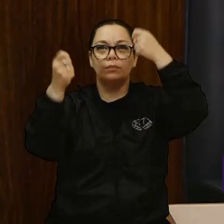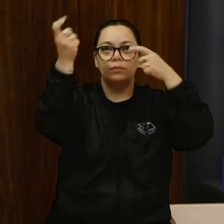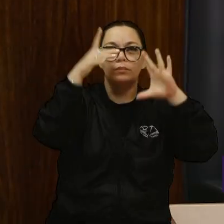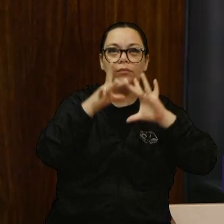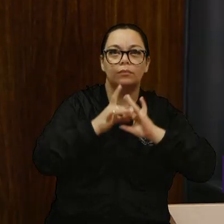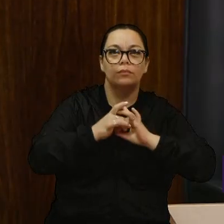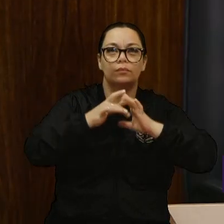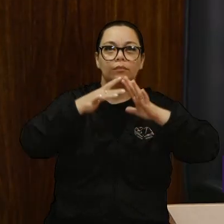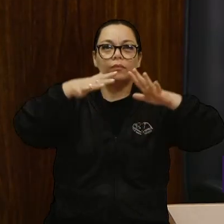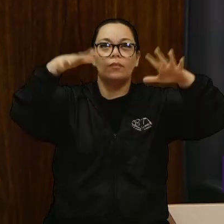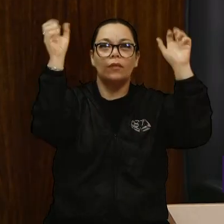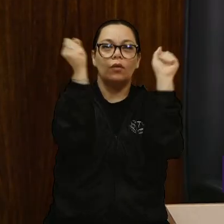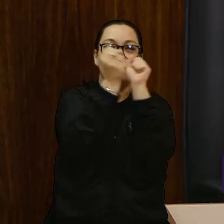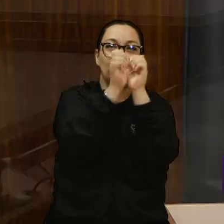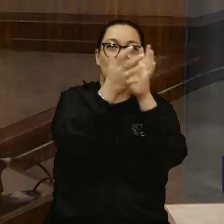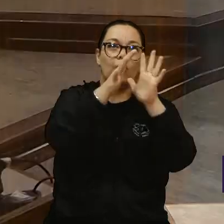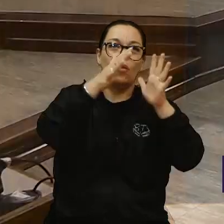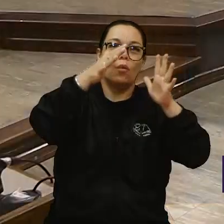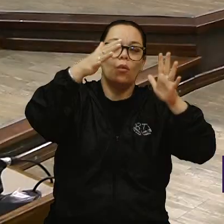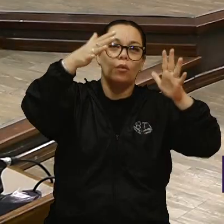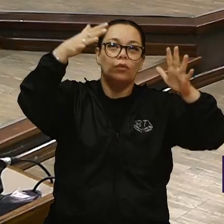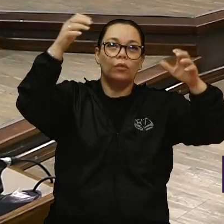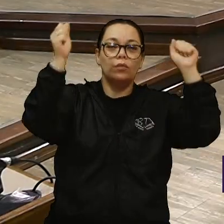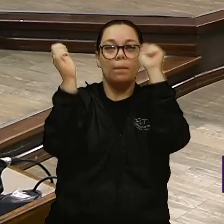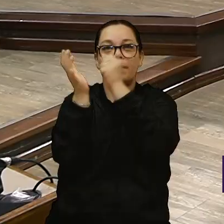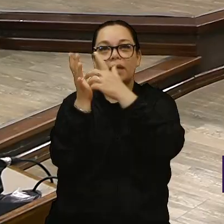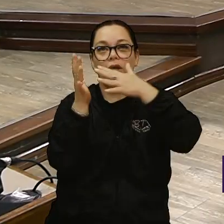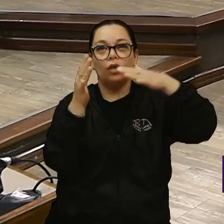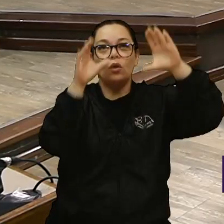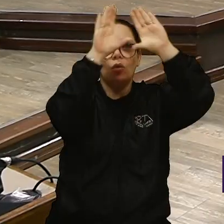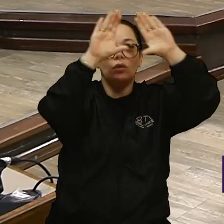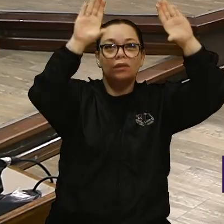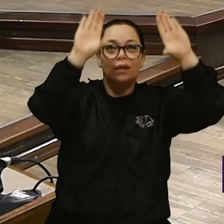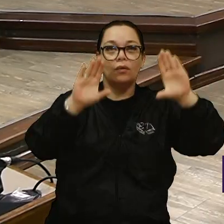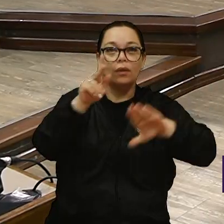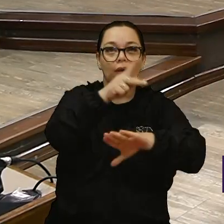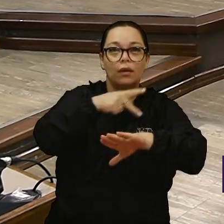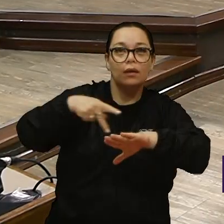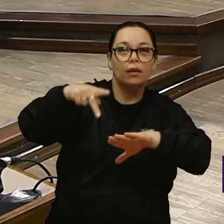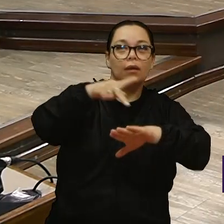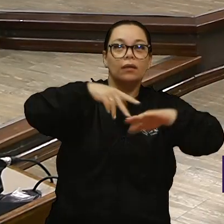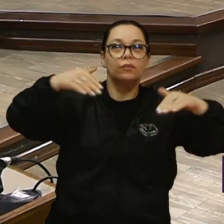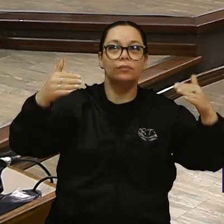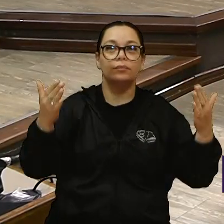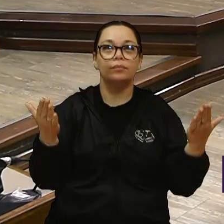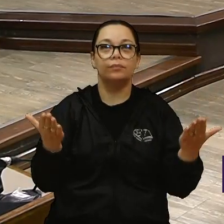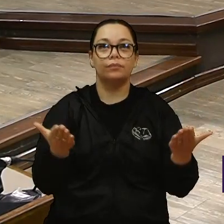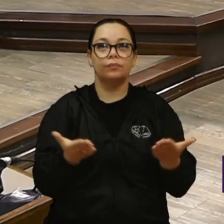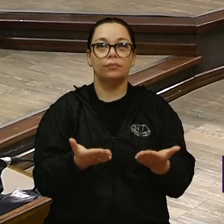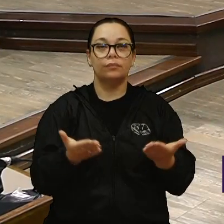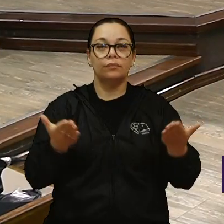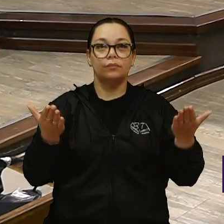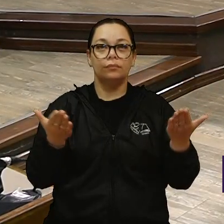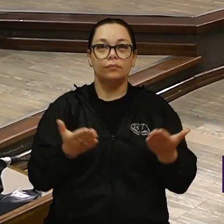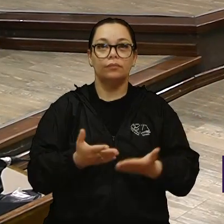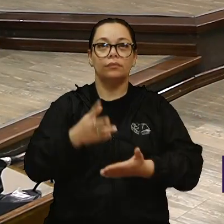da liberdade em raios fúlgidos, brilhou no céu da pátria nesse instante.